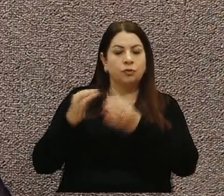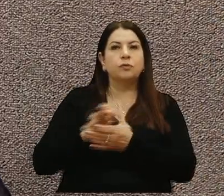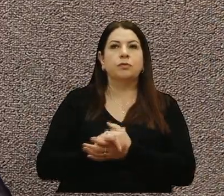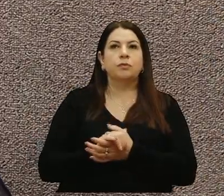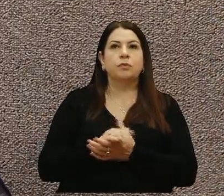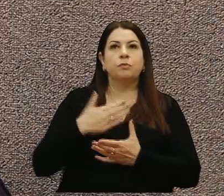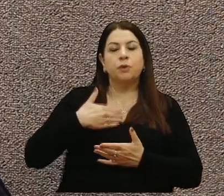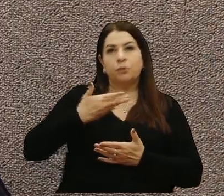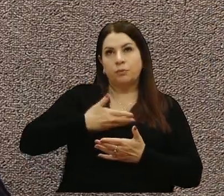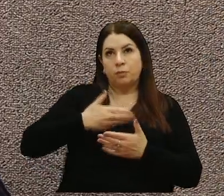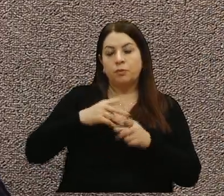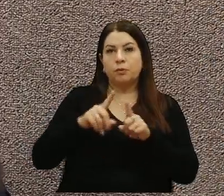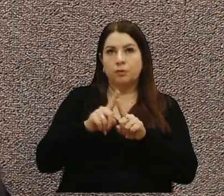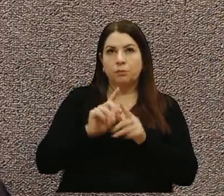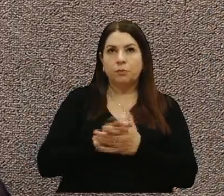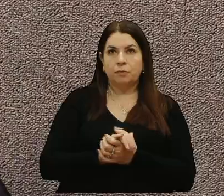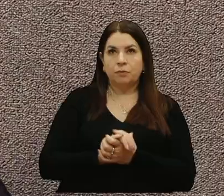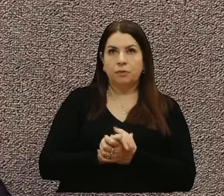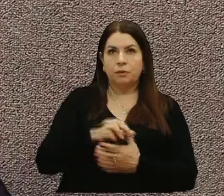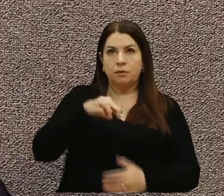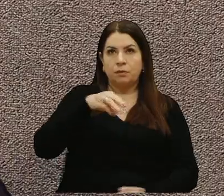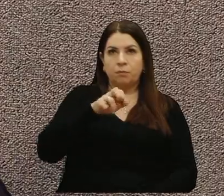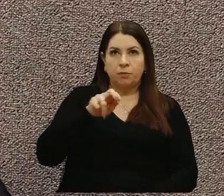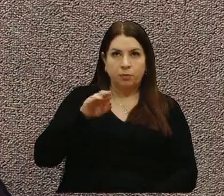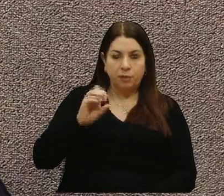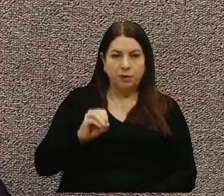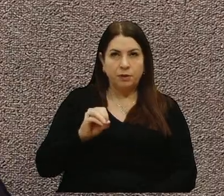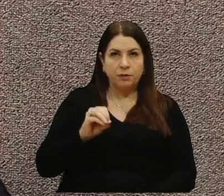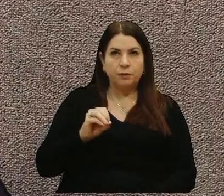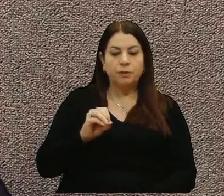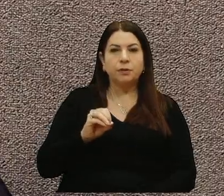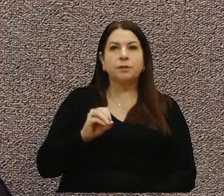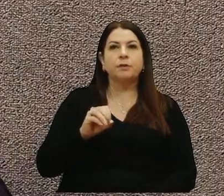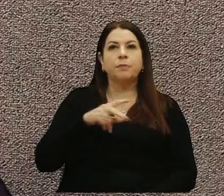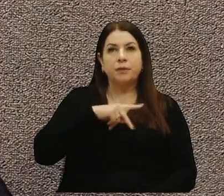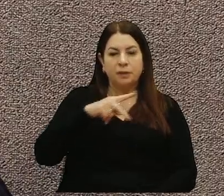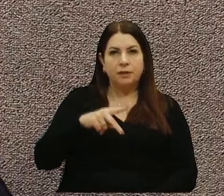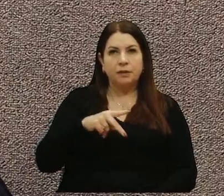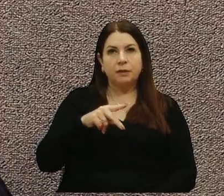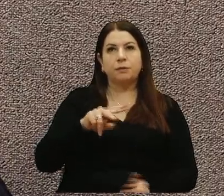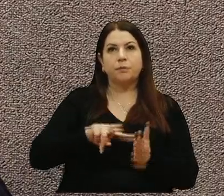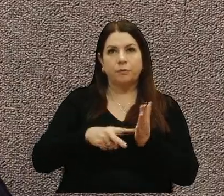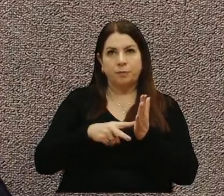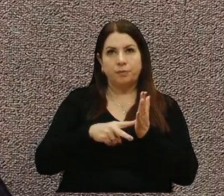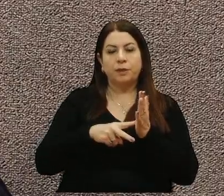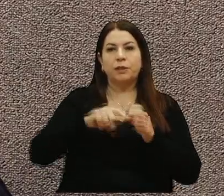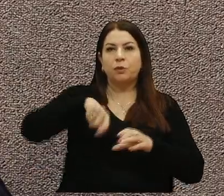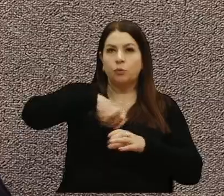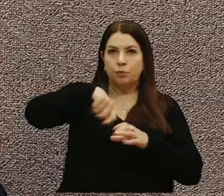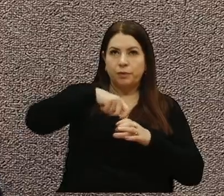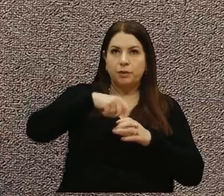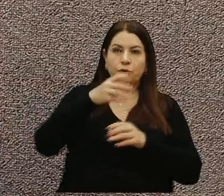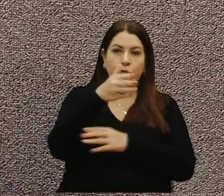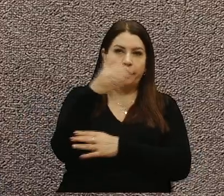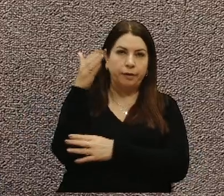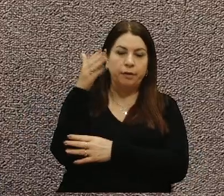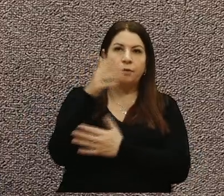o meu amigo também, Marcos Antônio Ferronato, presidente do SEG, Sindicato Empresarial de Gastronomia e